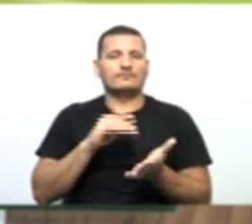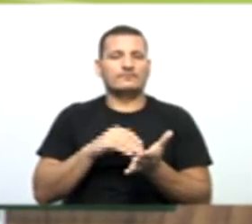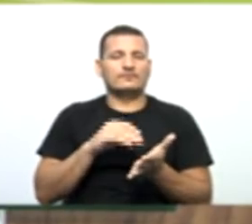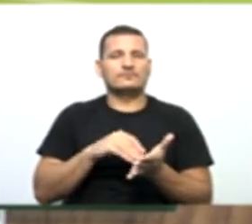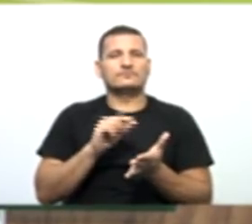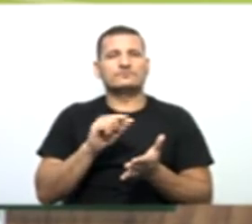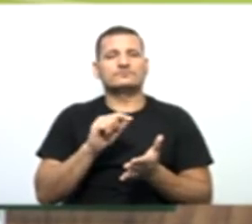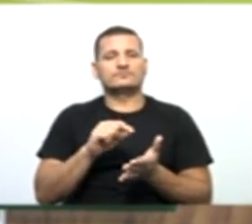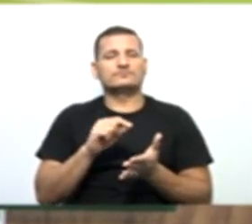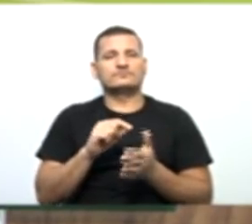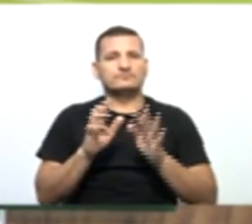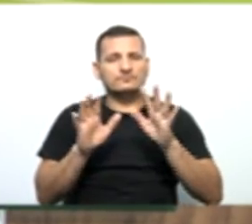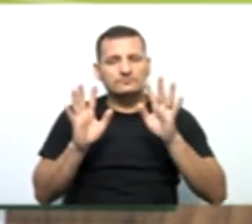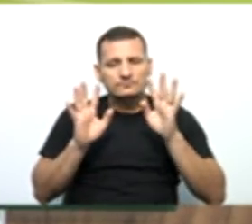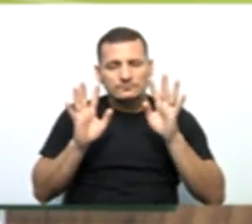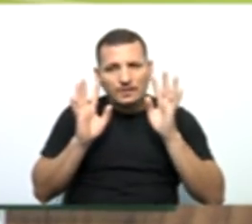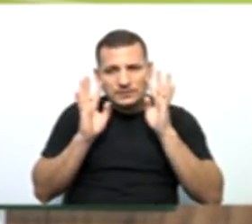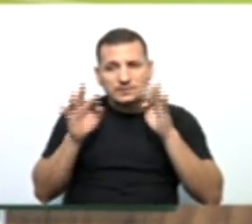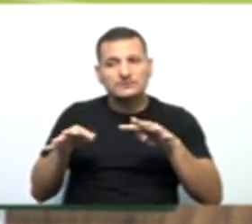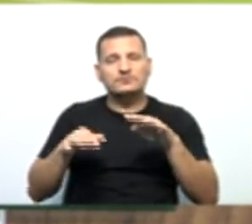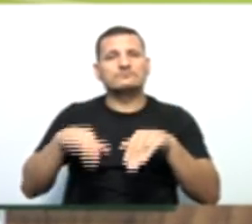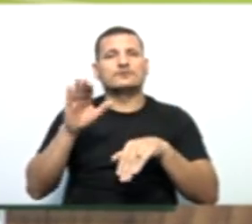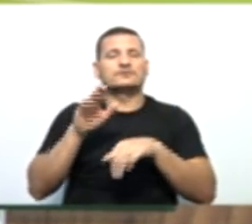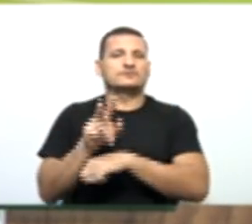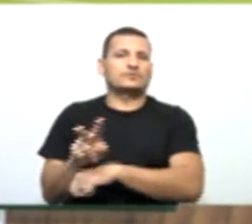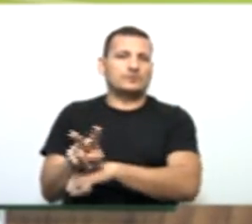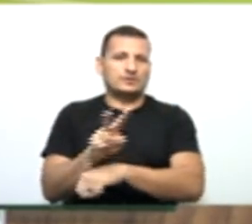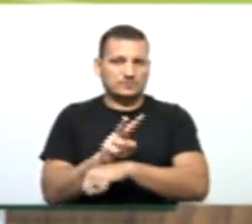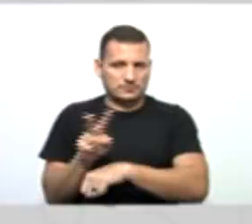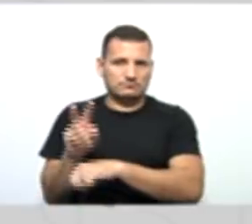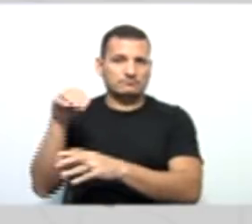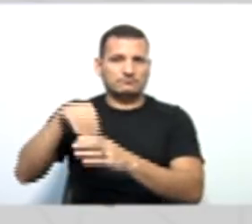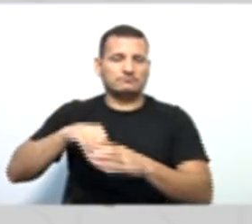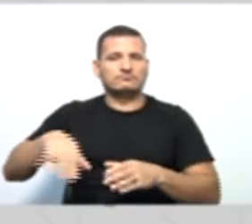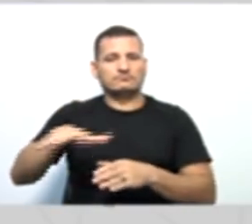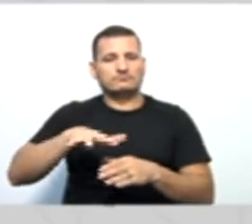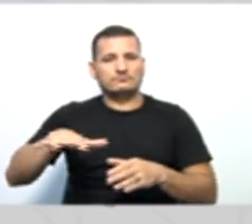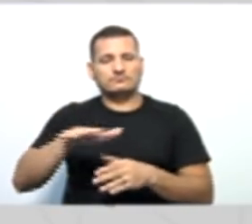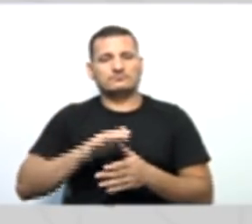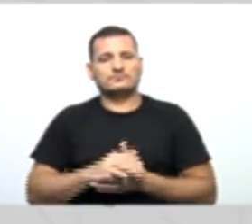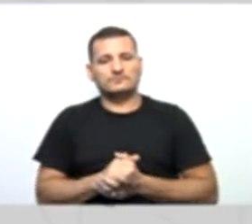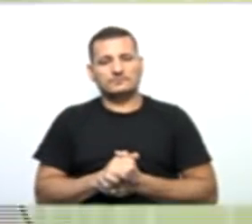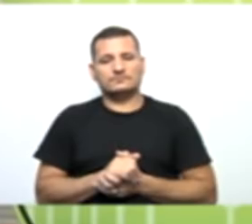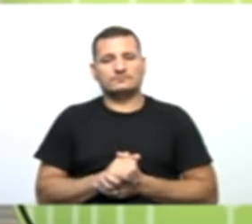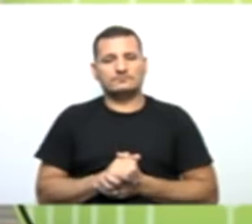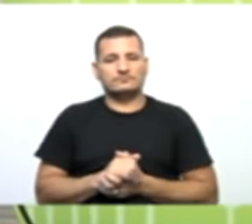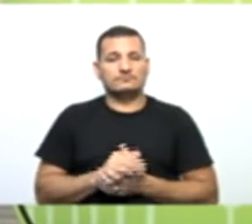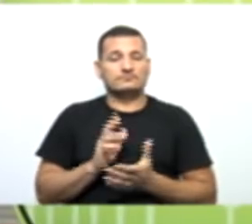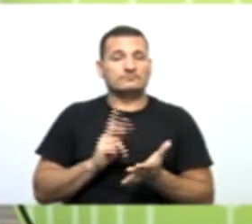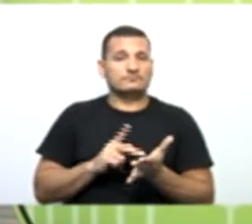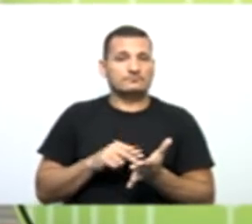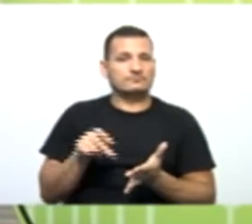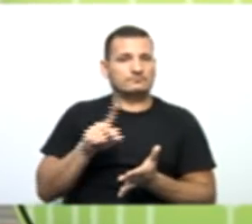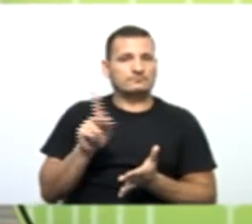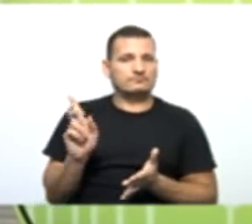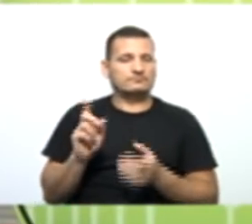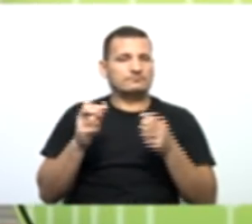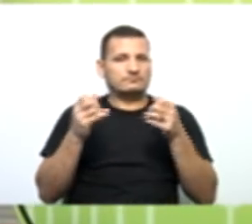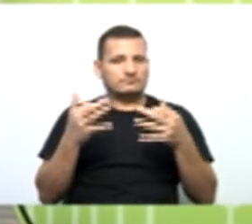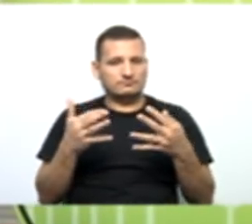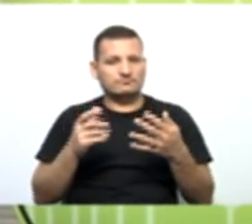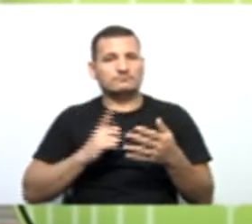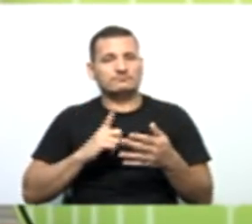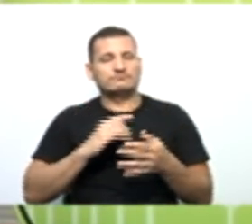dar a importância devida para a segurança nos ambientes, né. Verdade, o que a professora Adriana acabou de comentar tem uma